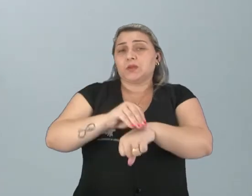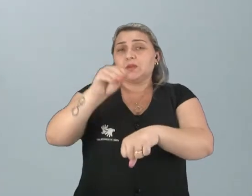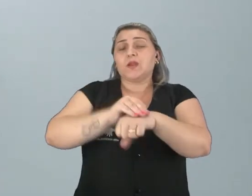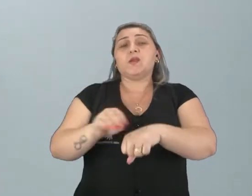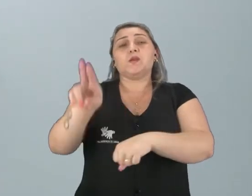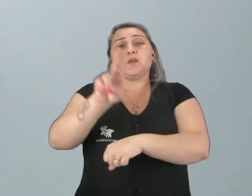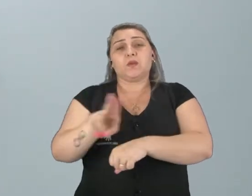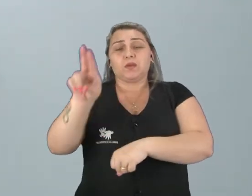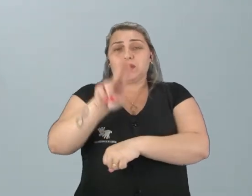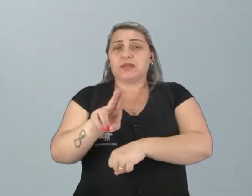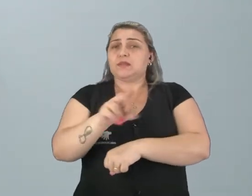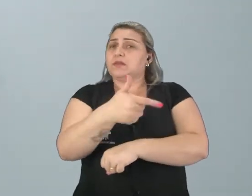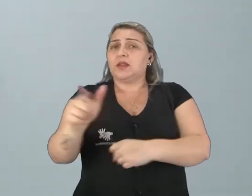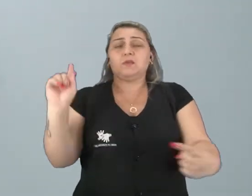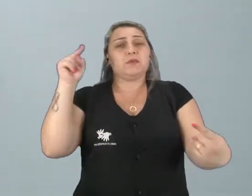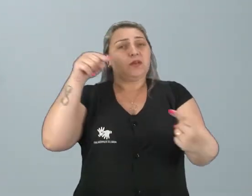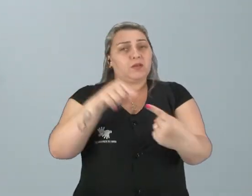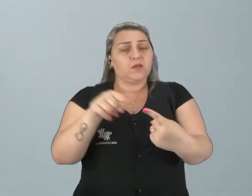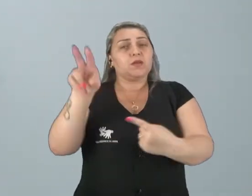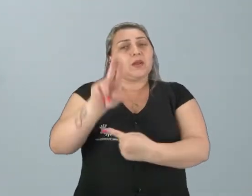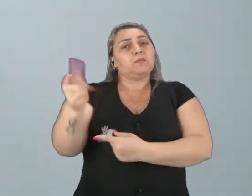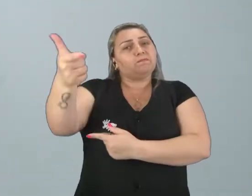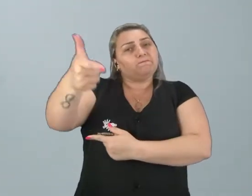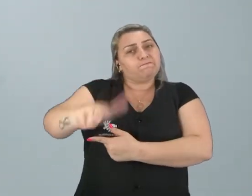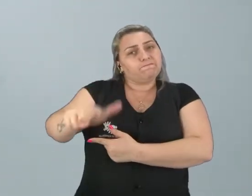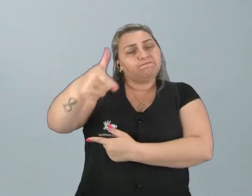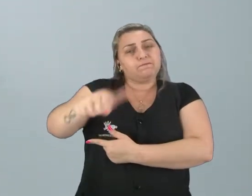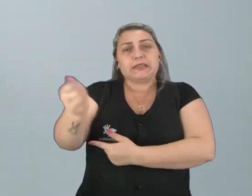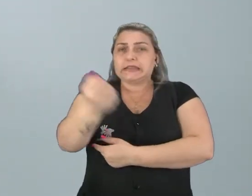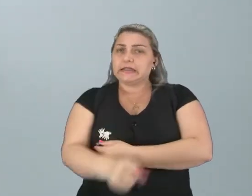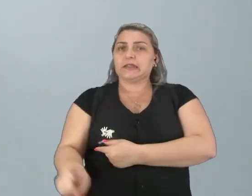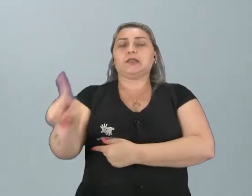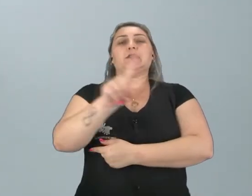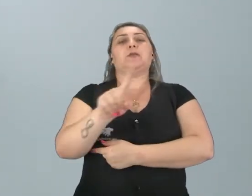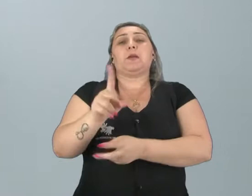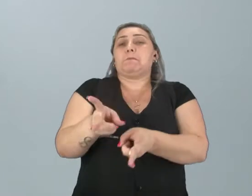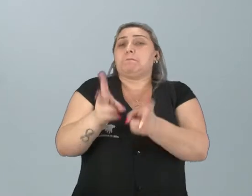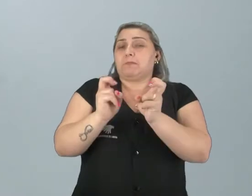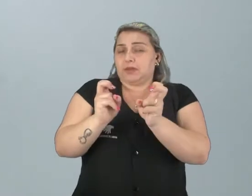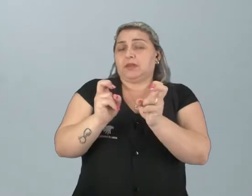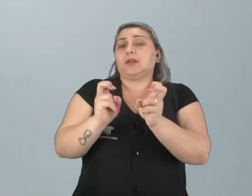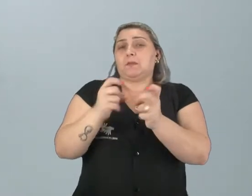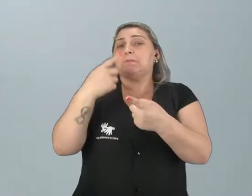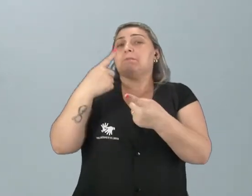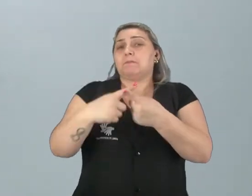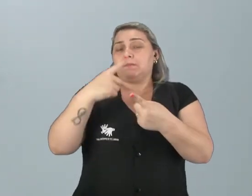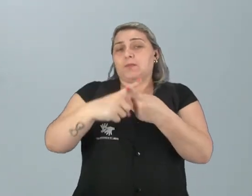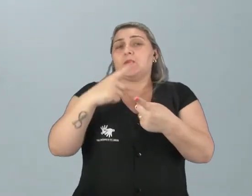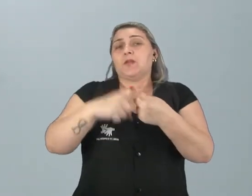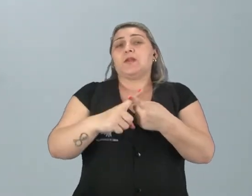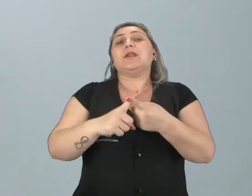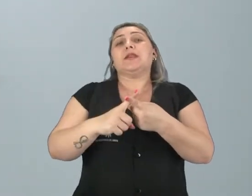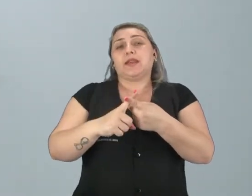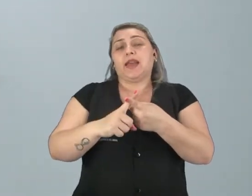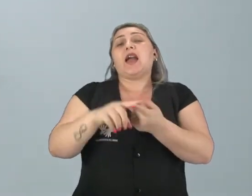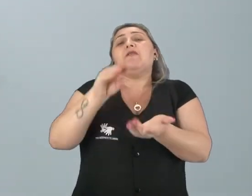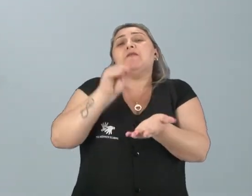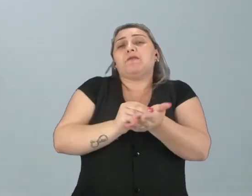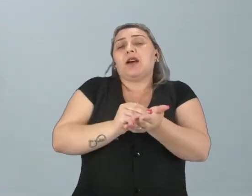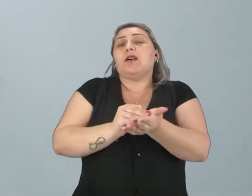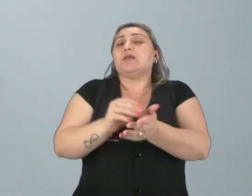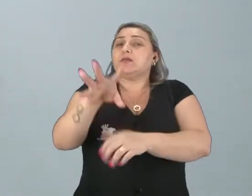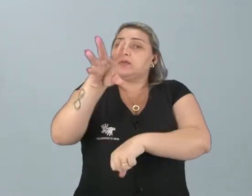nós muitas vezes utilizamos repetições desnecessárias sem percebermos, porque se trata de um vício e